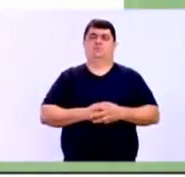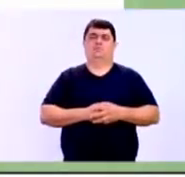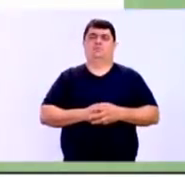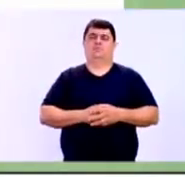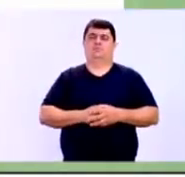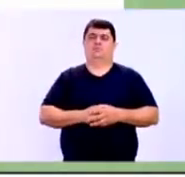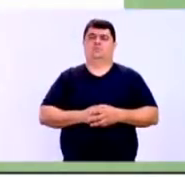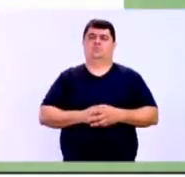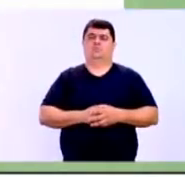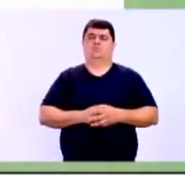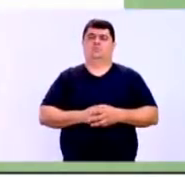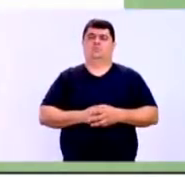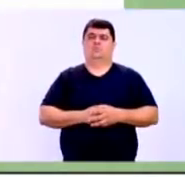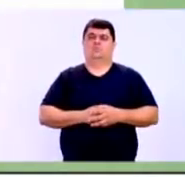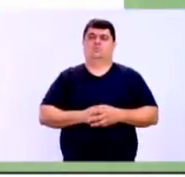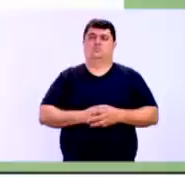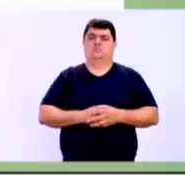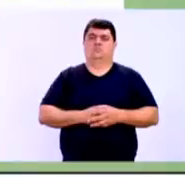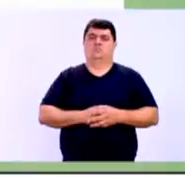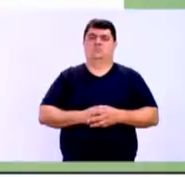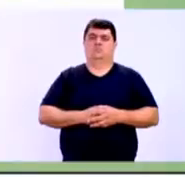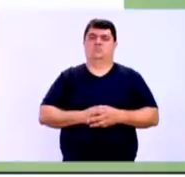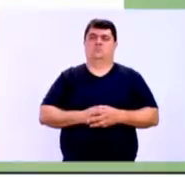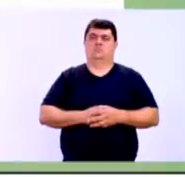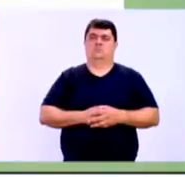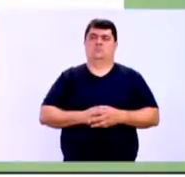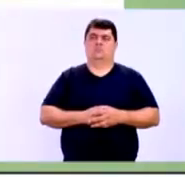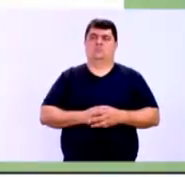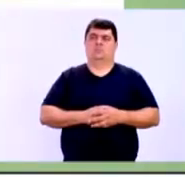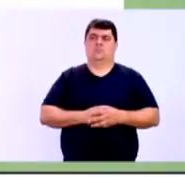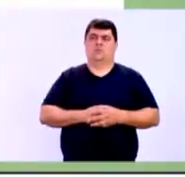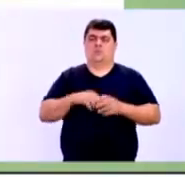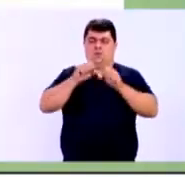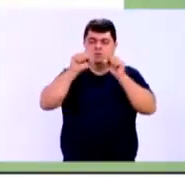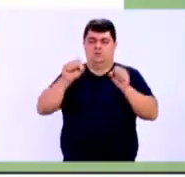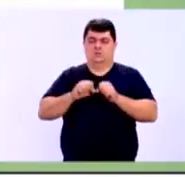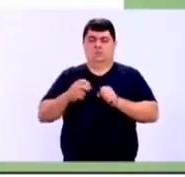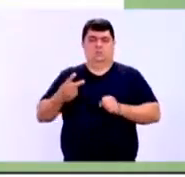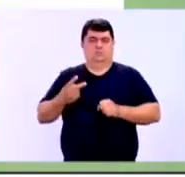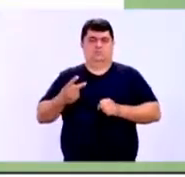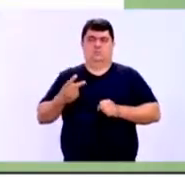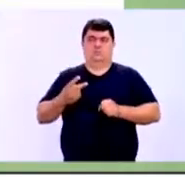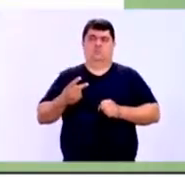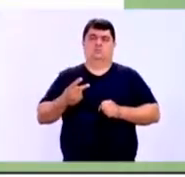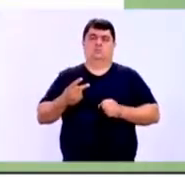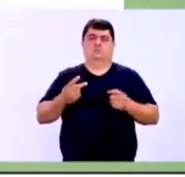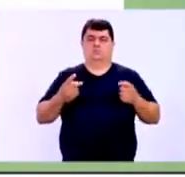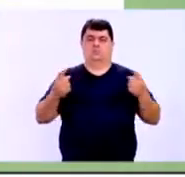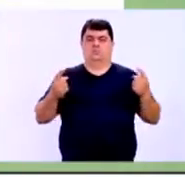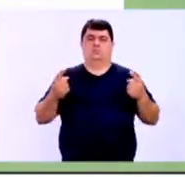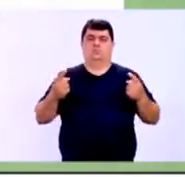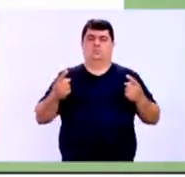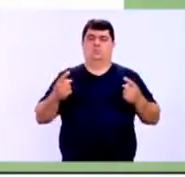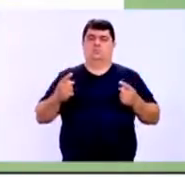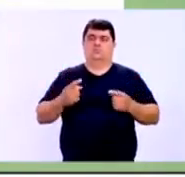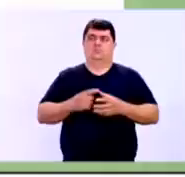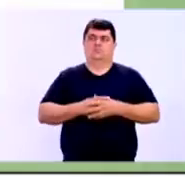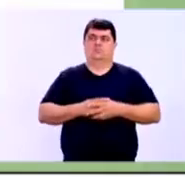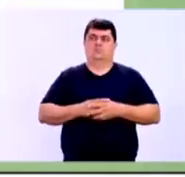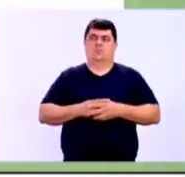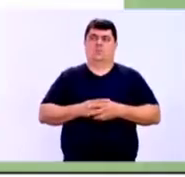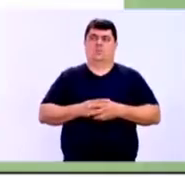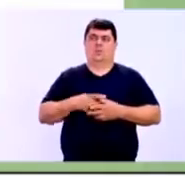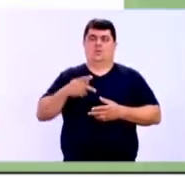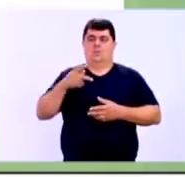regra. Então vamos lá. O sistema se divide em dois, inventário periódico e inventário permanente. E o inventário periódico se divide em